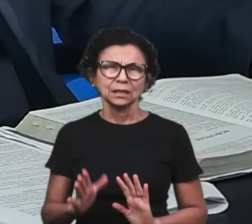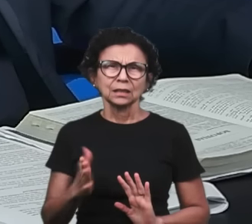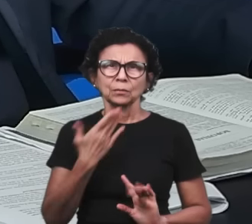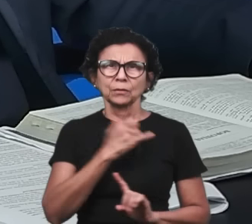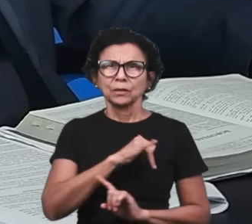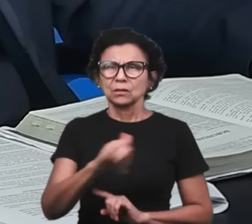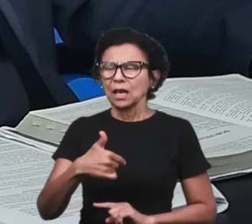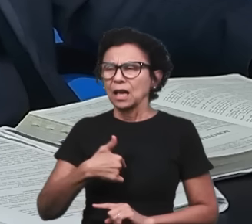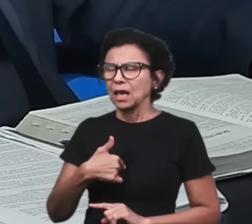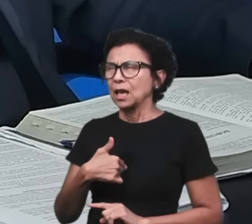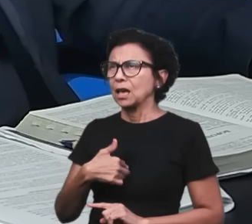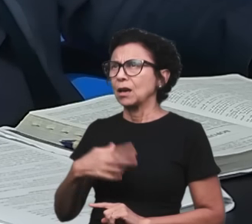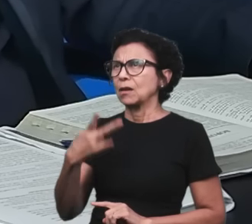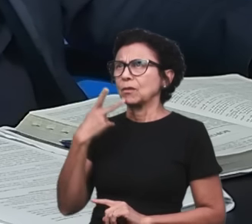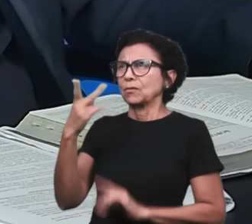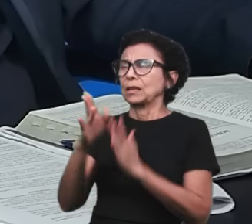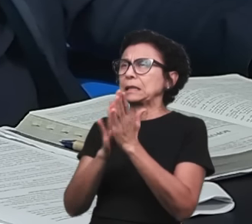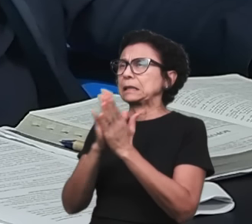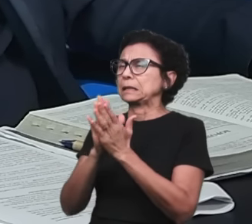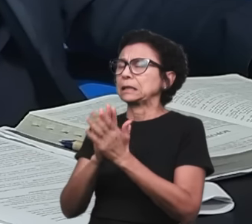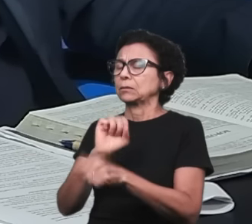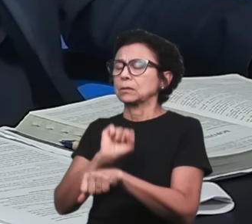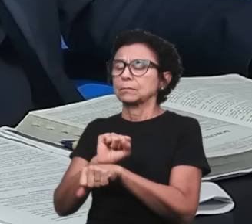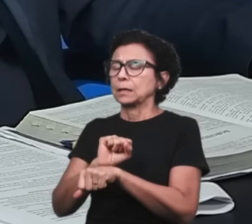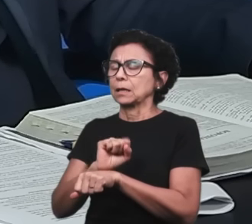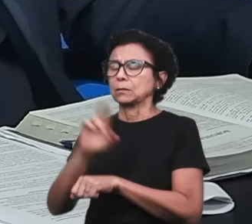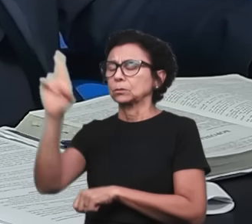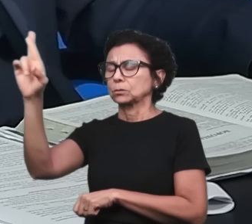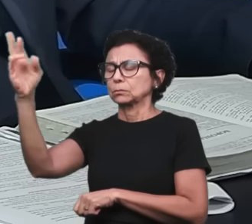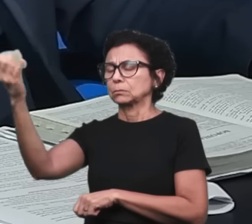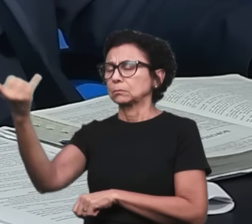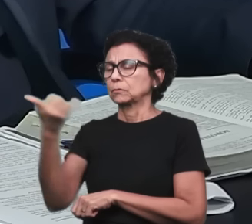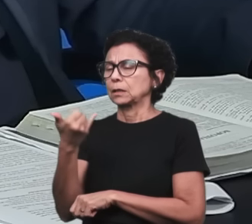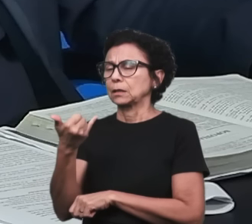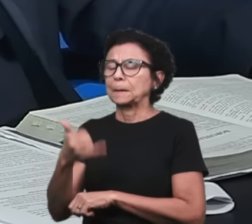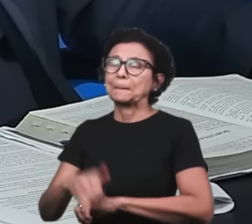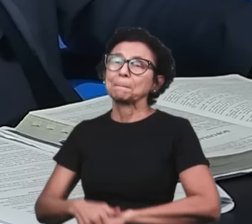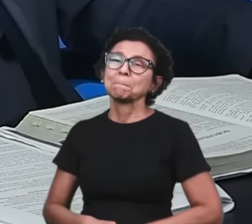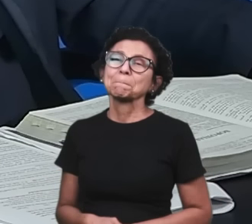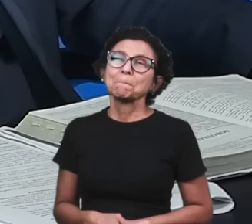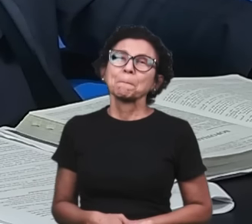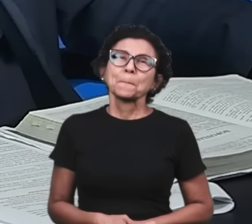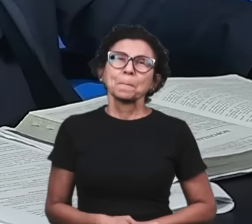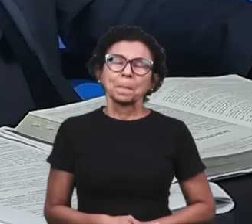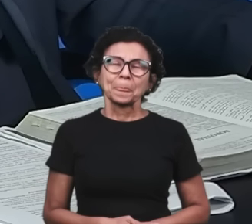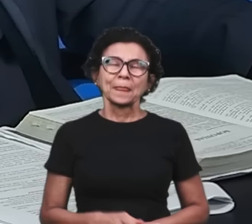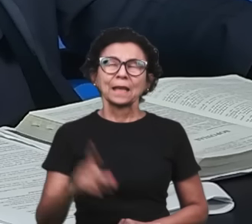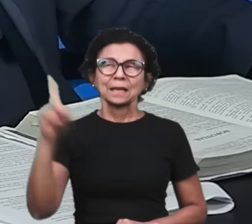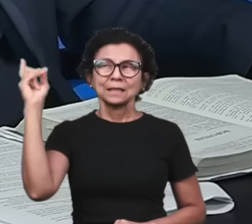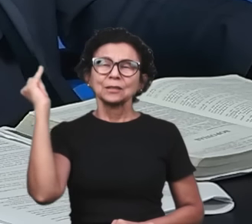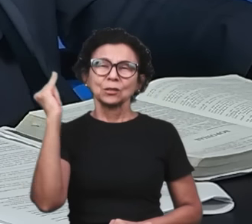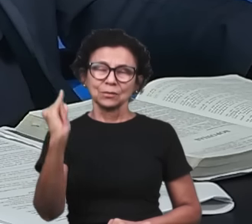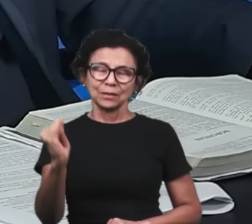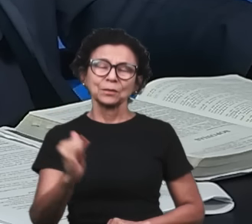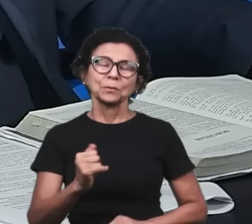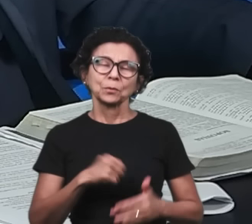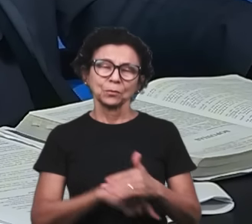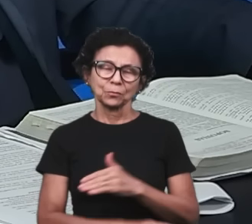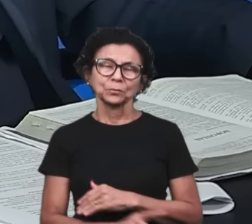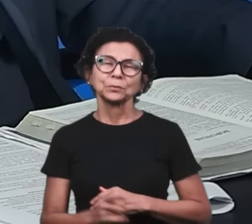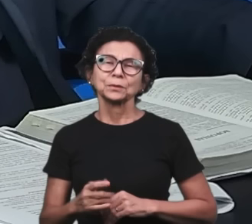vou falar mais nada, agora o senhor vai ter que falar. E o senhor falou com ele de uma maneira extraordinária, nós vamos ver aqui nos aspectos doutrinários